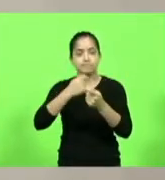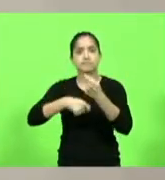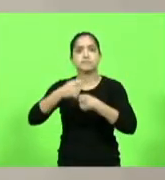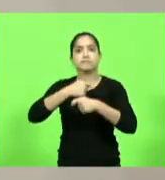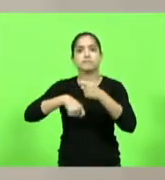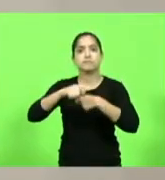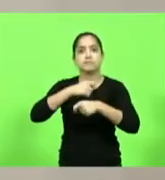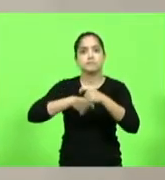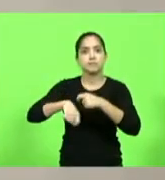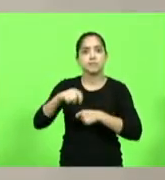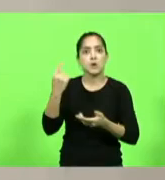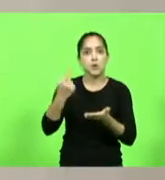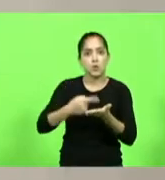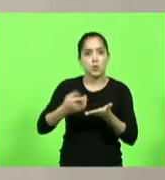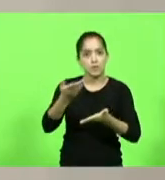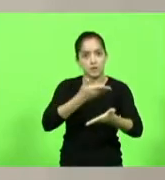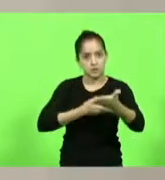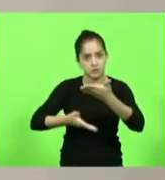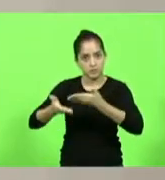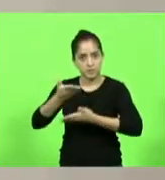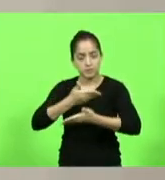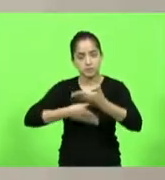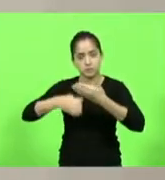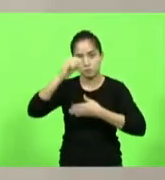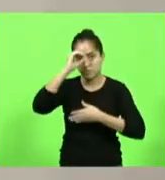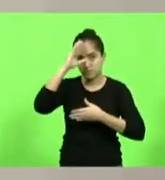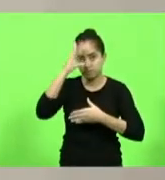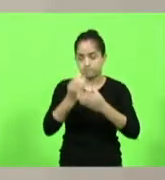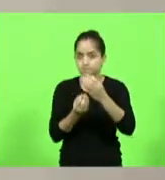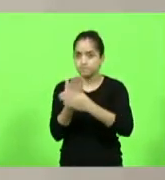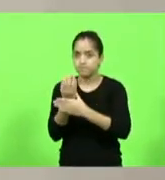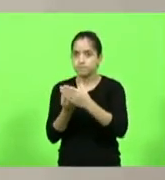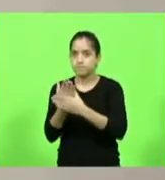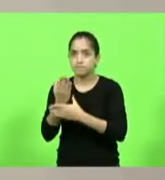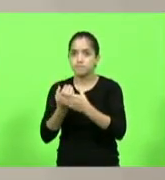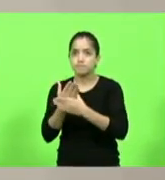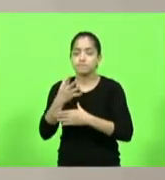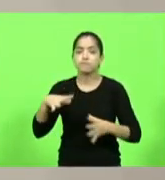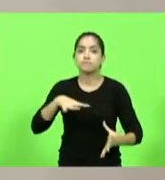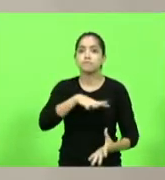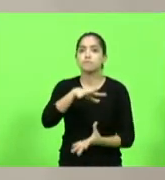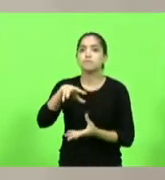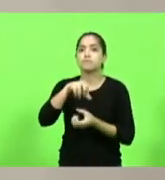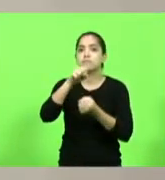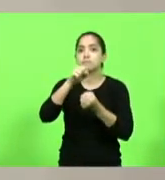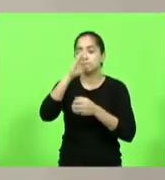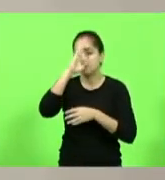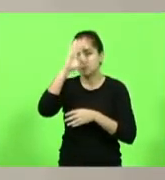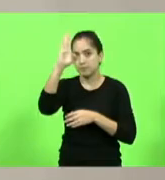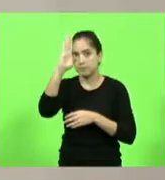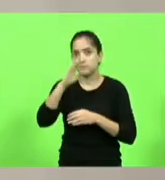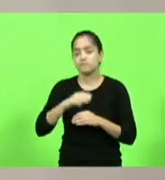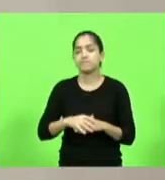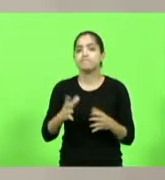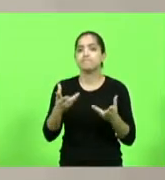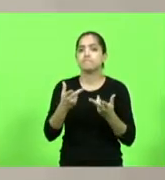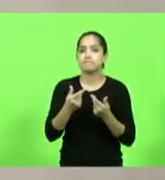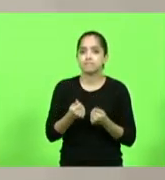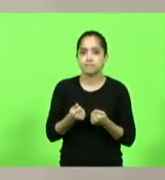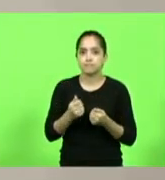do compartilhamento de conhecimento produzido, da sustentabilidade e, principalmente, da